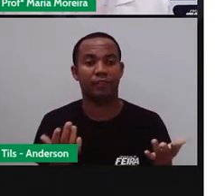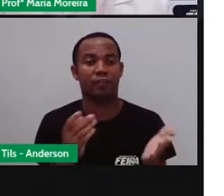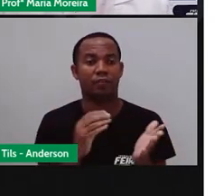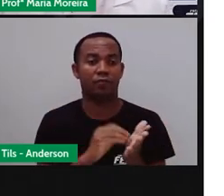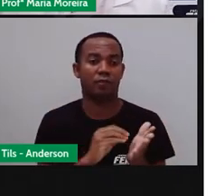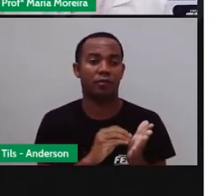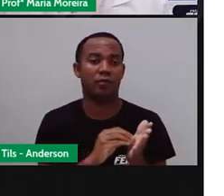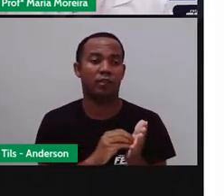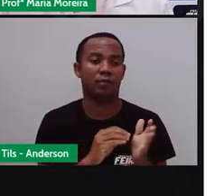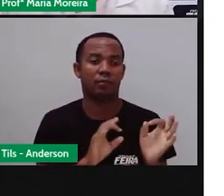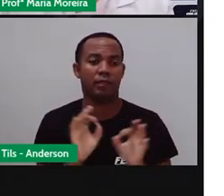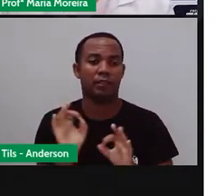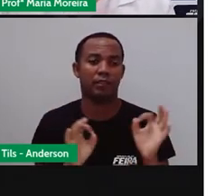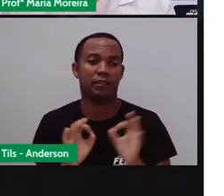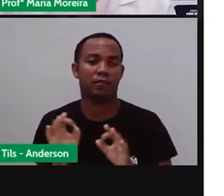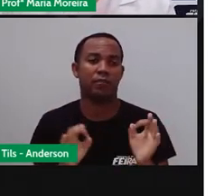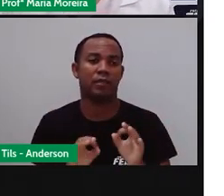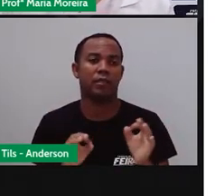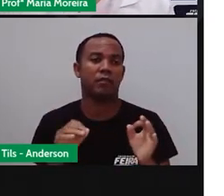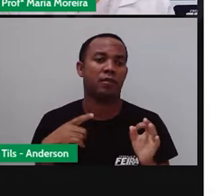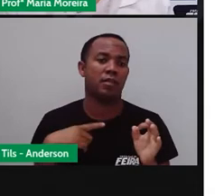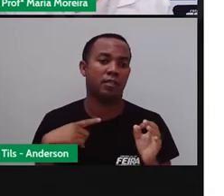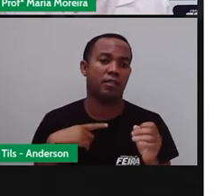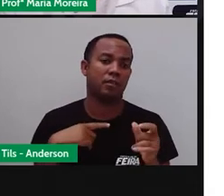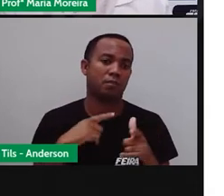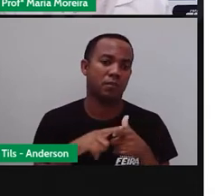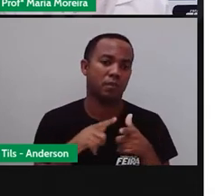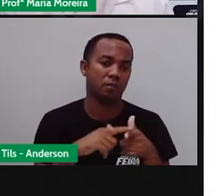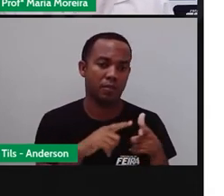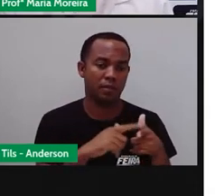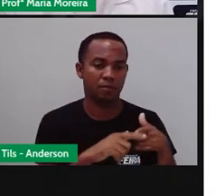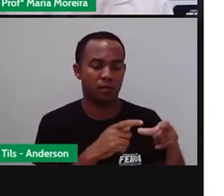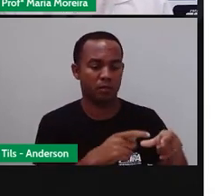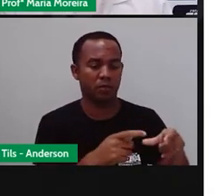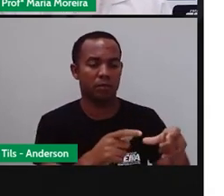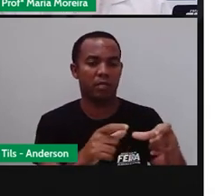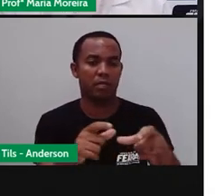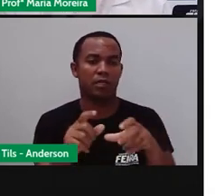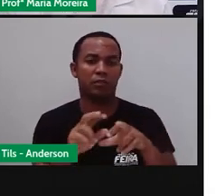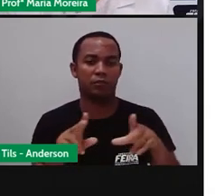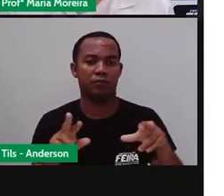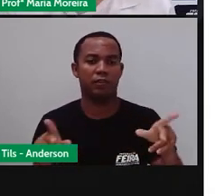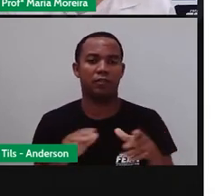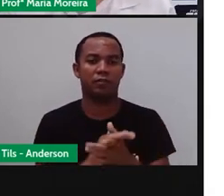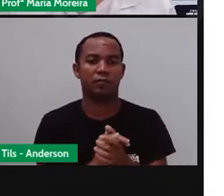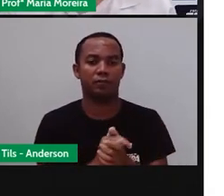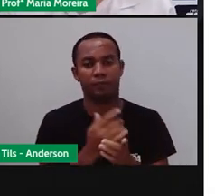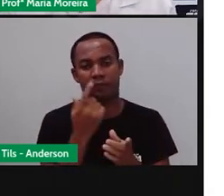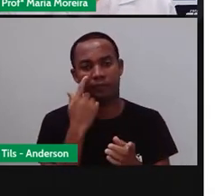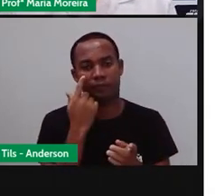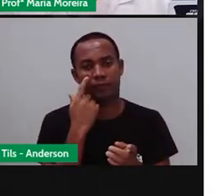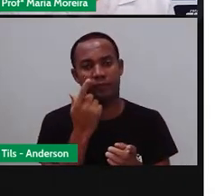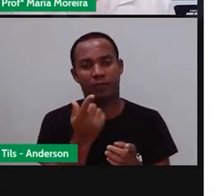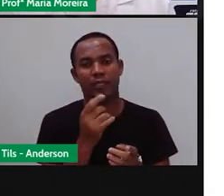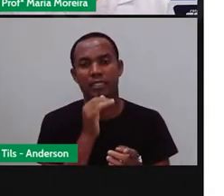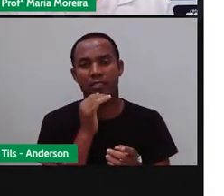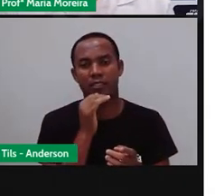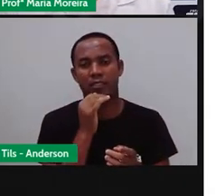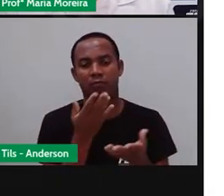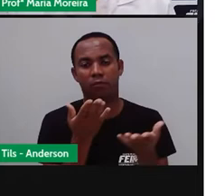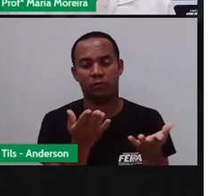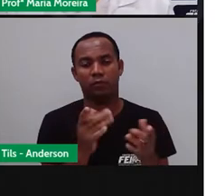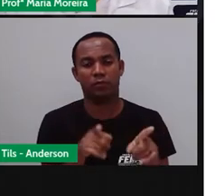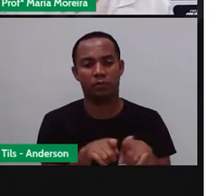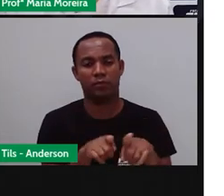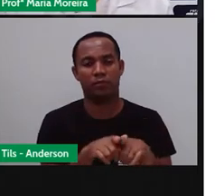falta de planejamento ocasiona o quê? A ocupação de áreas inadequadas para moradia, como esse exemplo que a Pro deu lá de Salvador,